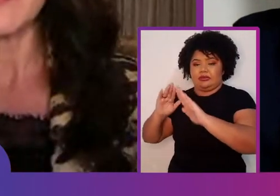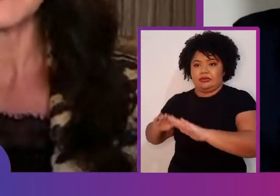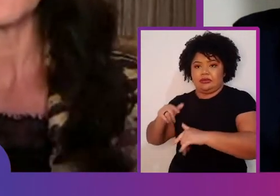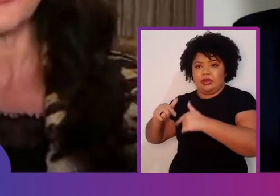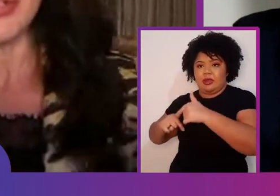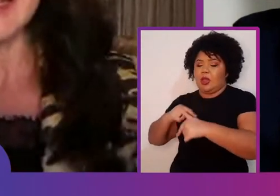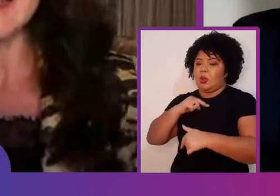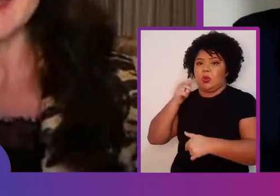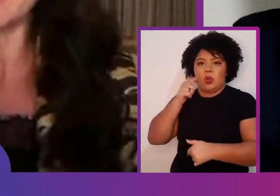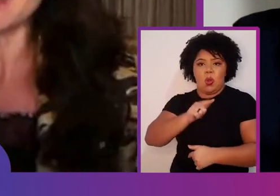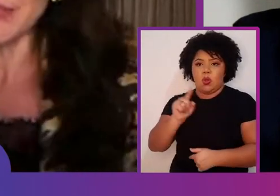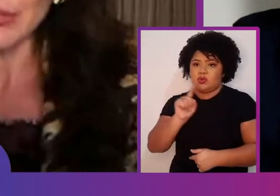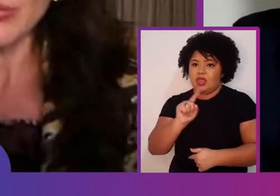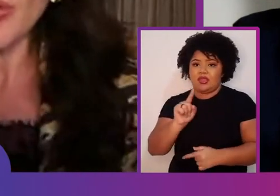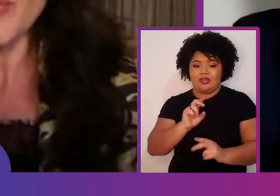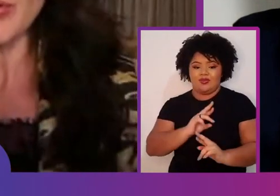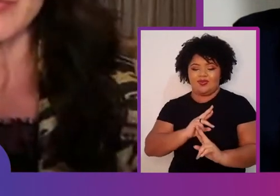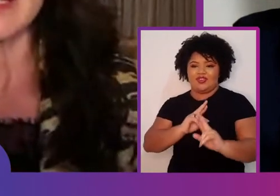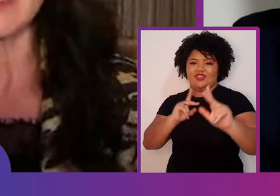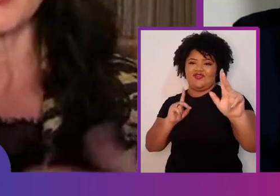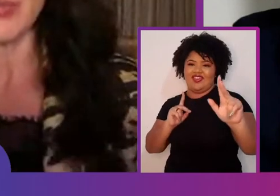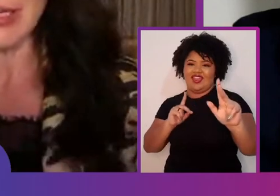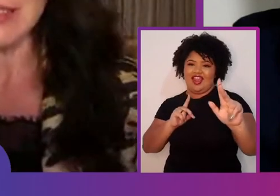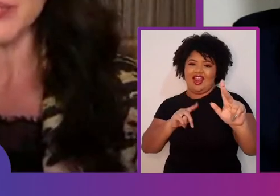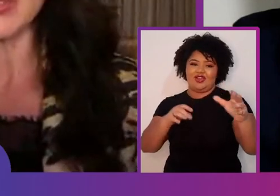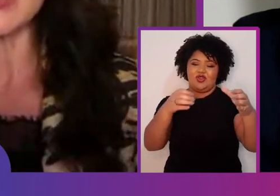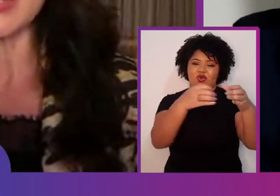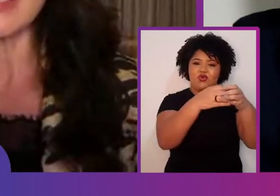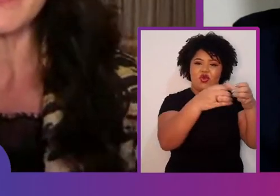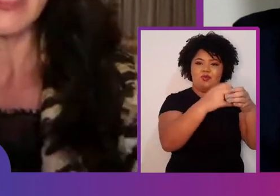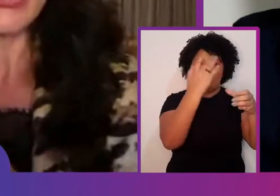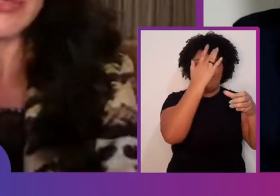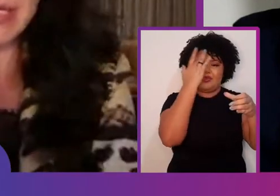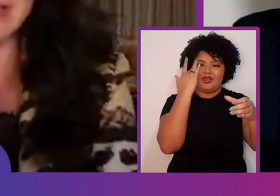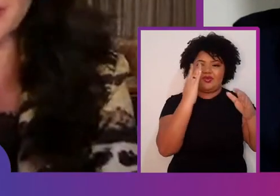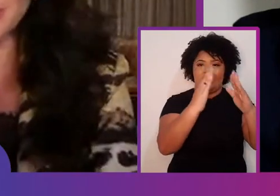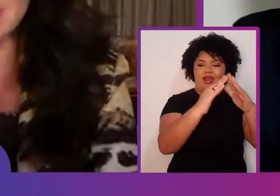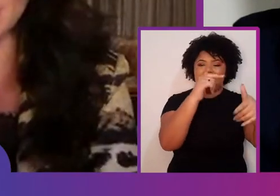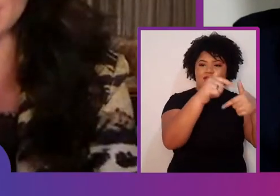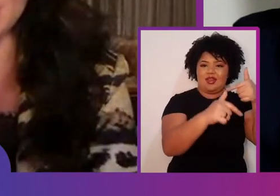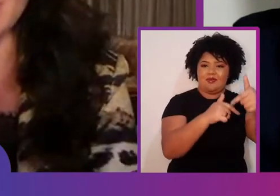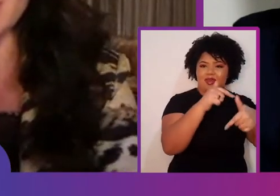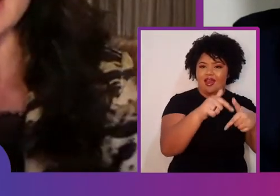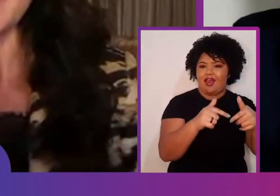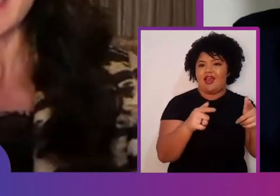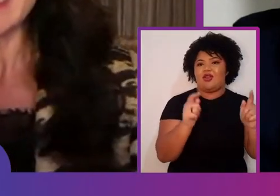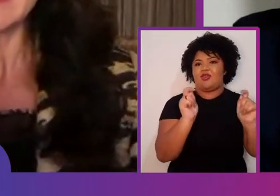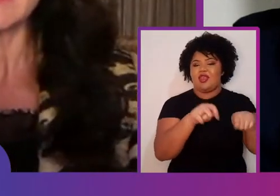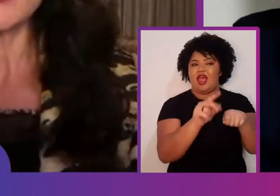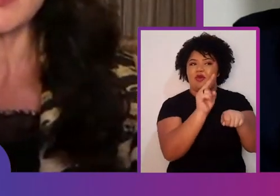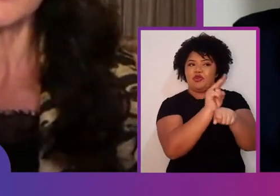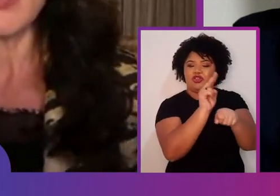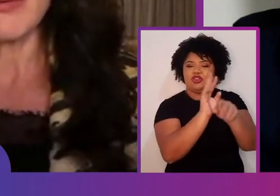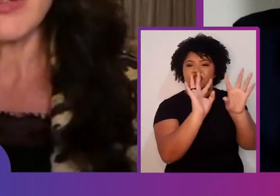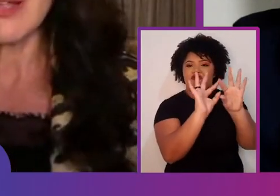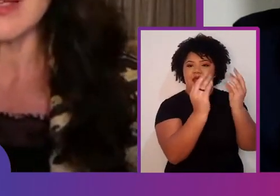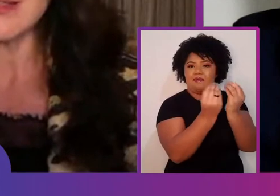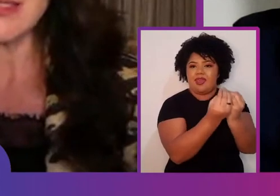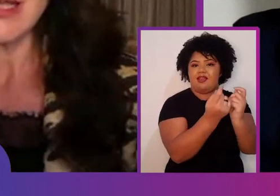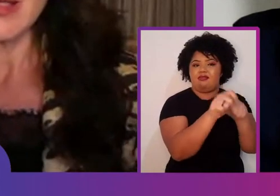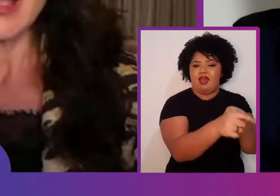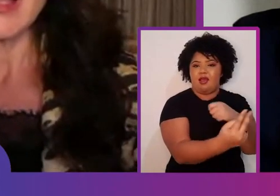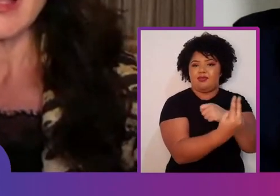das pessoas que conseguem ter essa vida do home office, que conseguem se proteger, que conseguem dar proteção à sua família e que não são